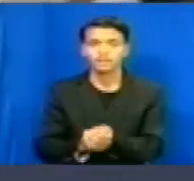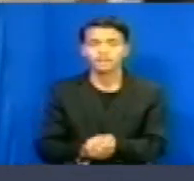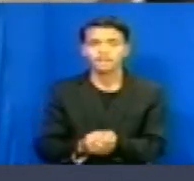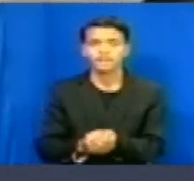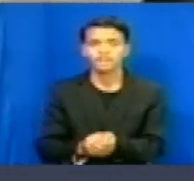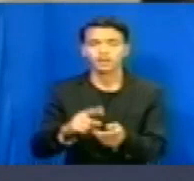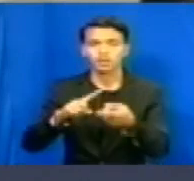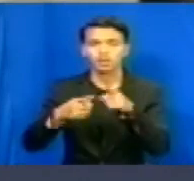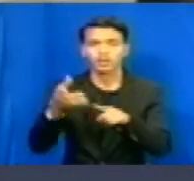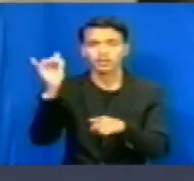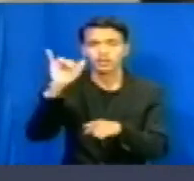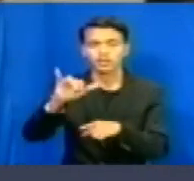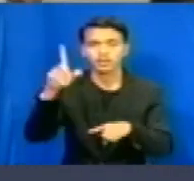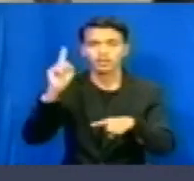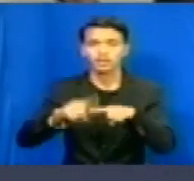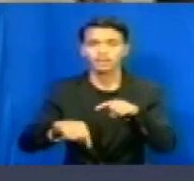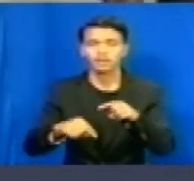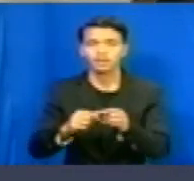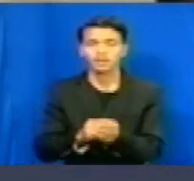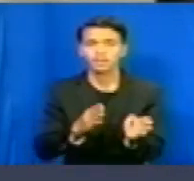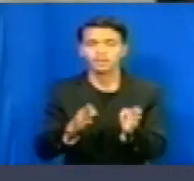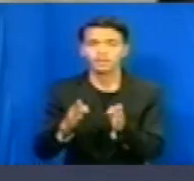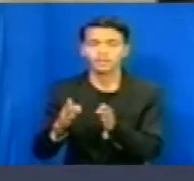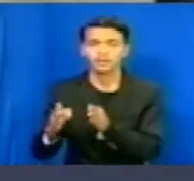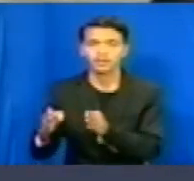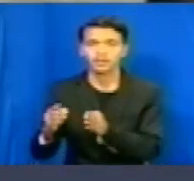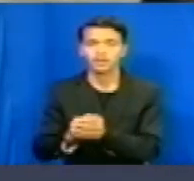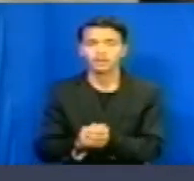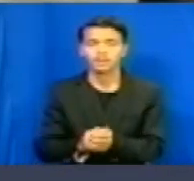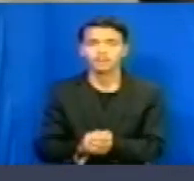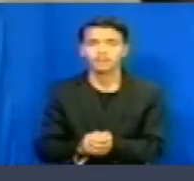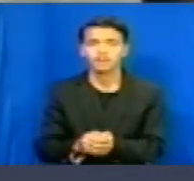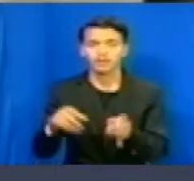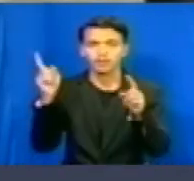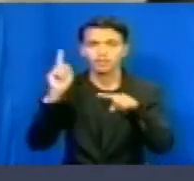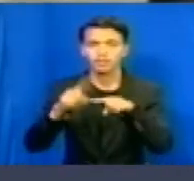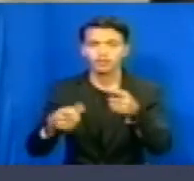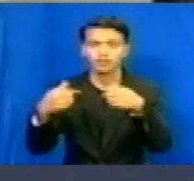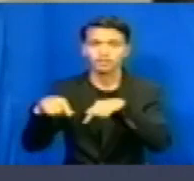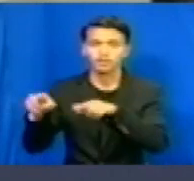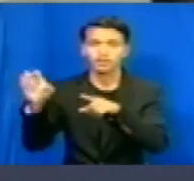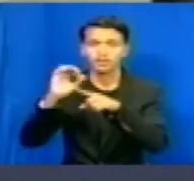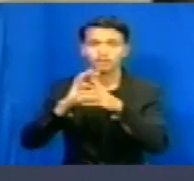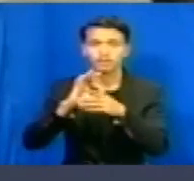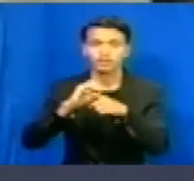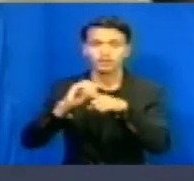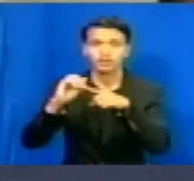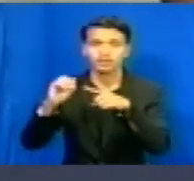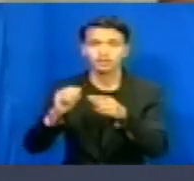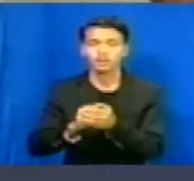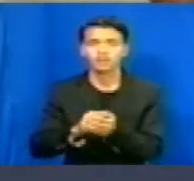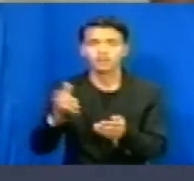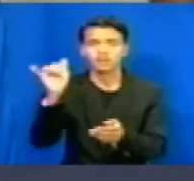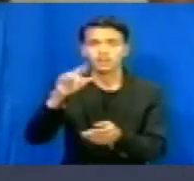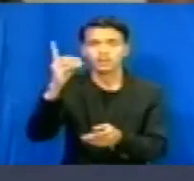tamasama kolega sira la bele ba sira neba ka gor prepara ba estaju di licenciatura sira la bele ba estaju no mo sira nebe maka ba sira la tu dalam ba